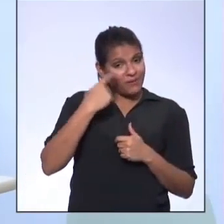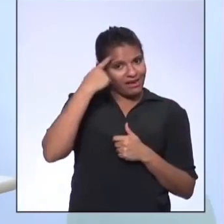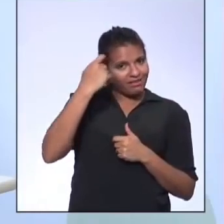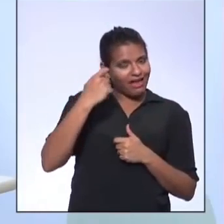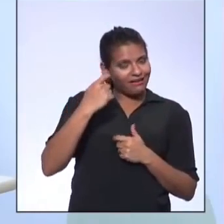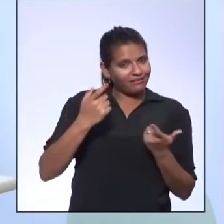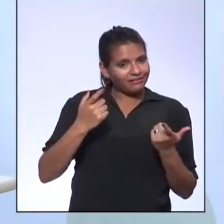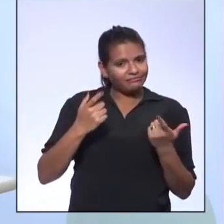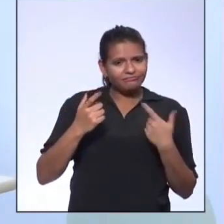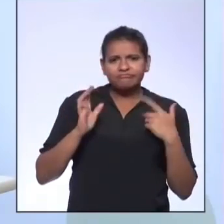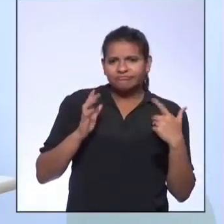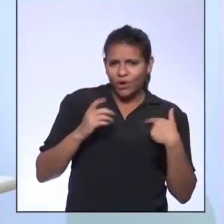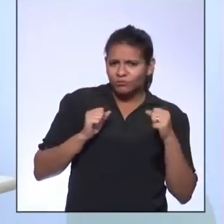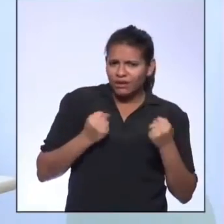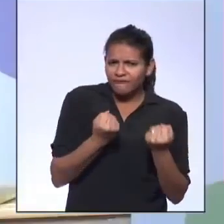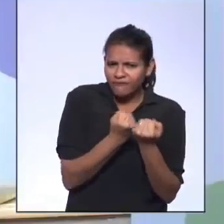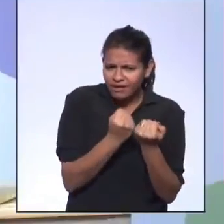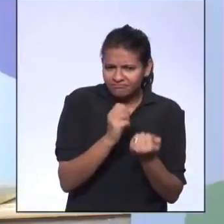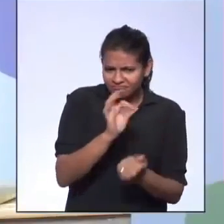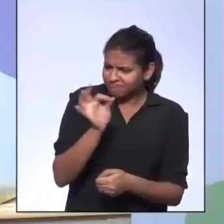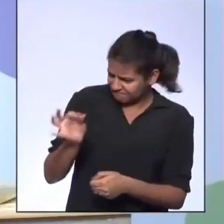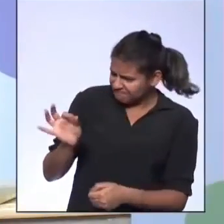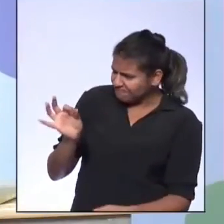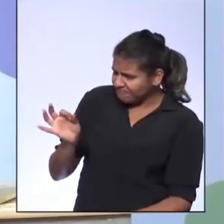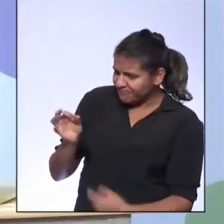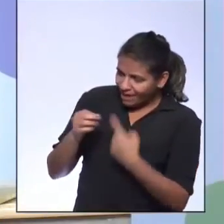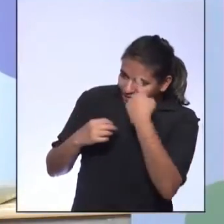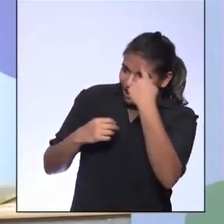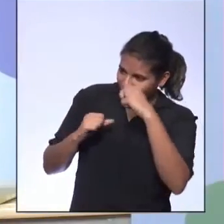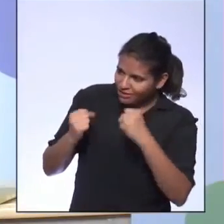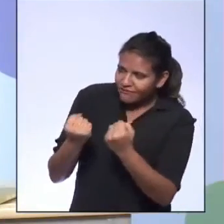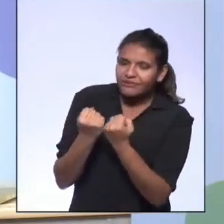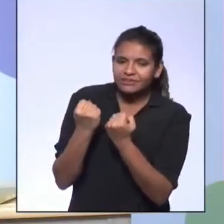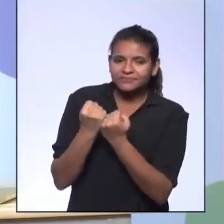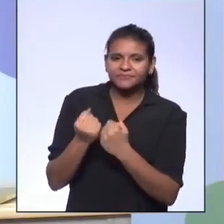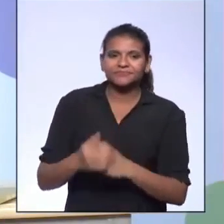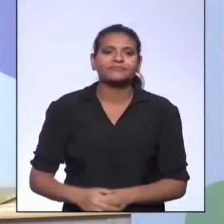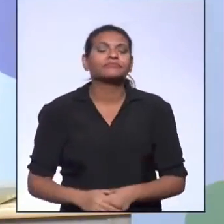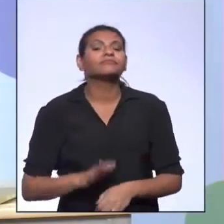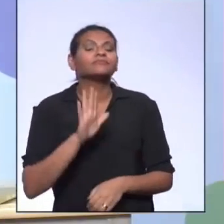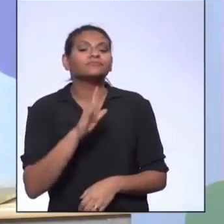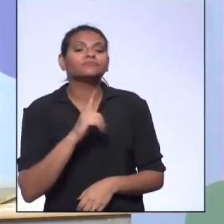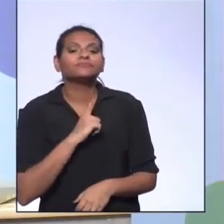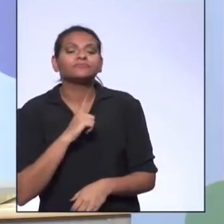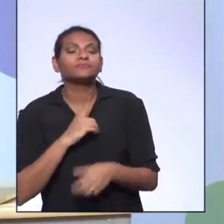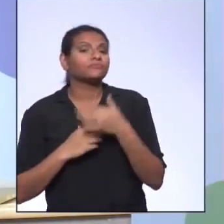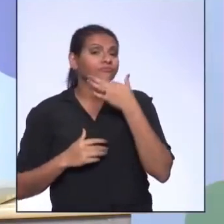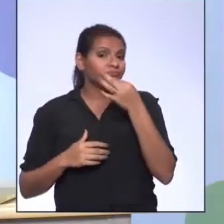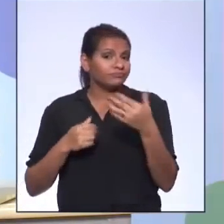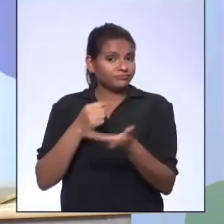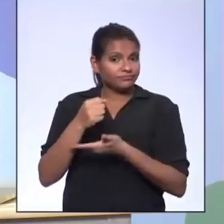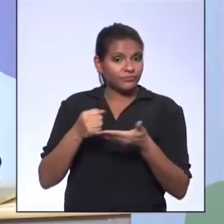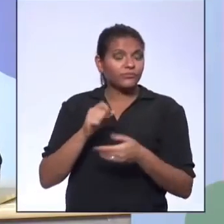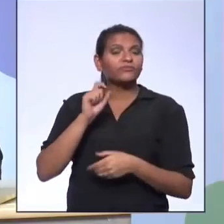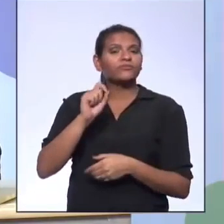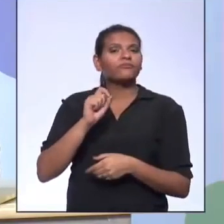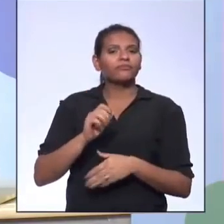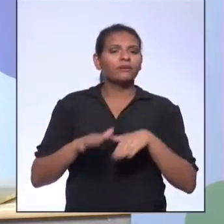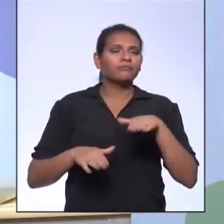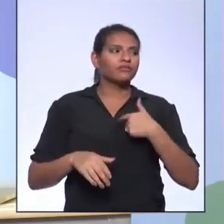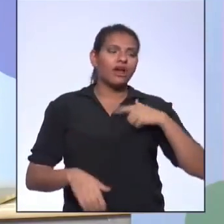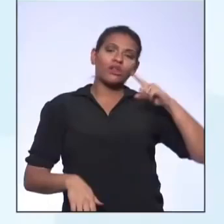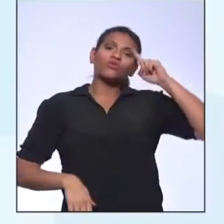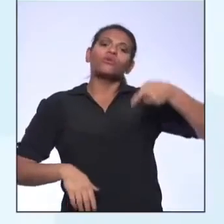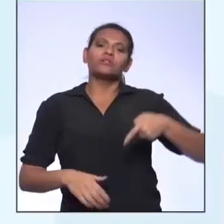usei argumento nenhum, mas estou defendendo uma ideia, né? Sim, a gente defende, né, a nossa ideia. Então vamos lá. Primeiro argumento, argumento de autoridade.